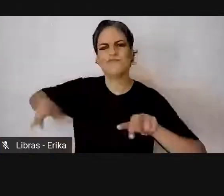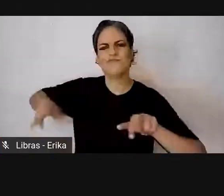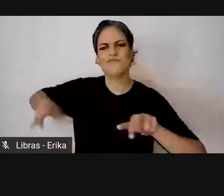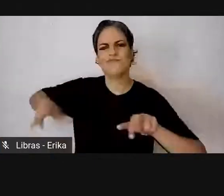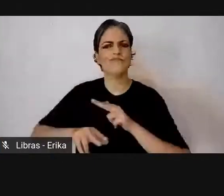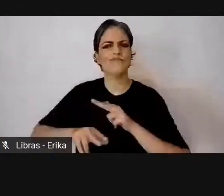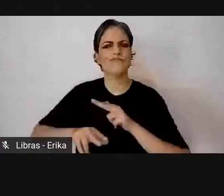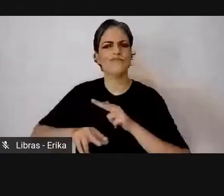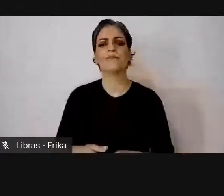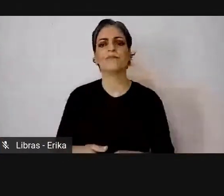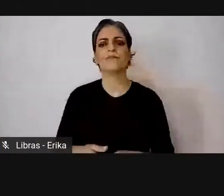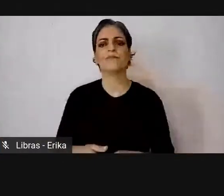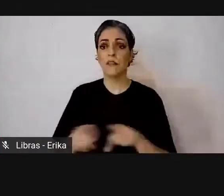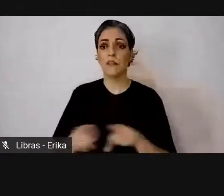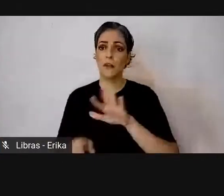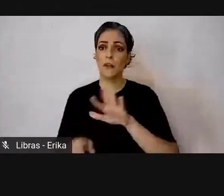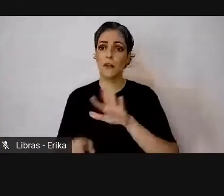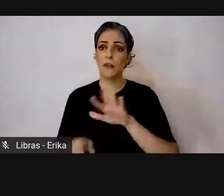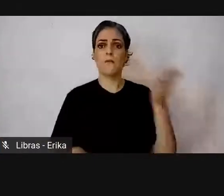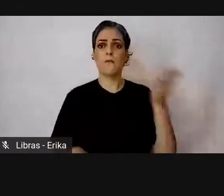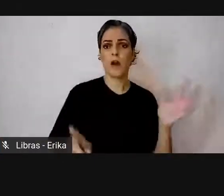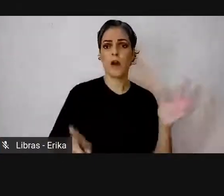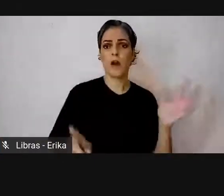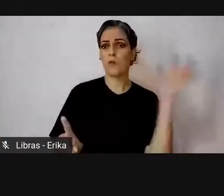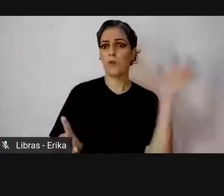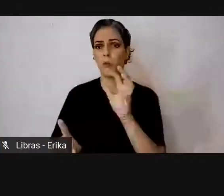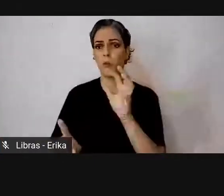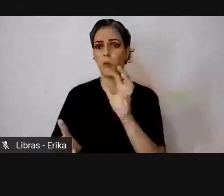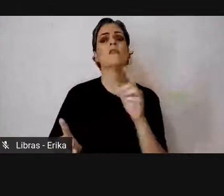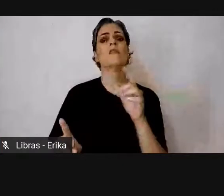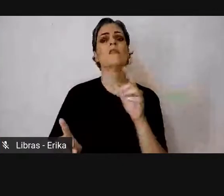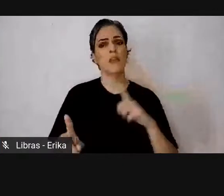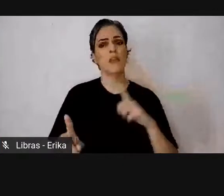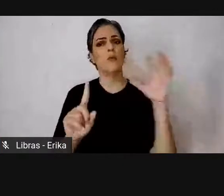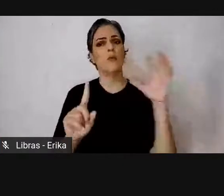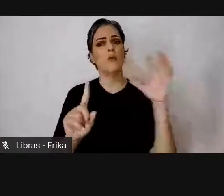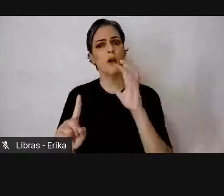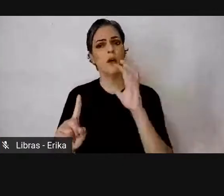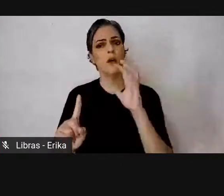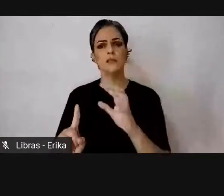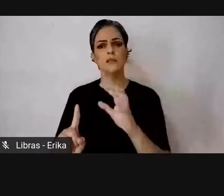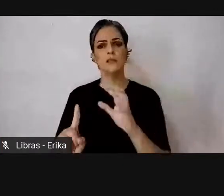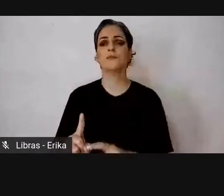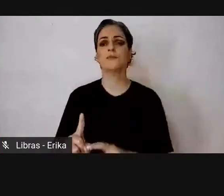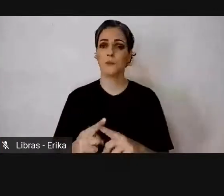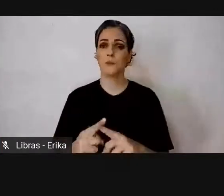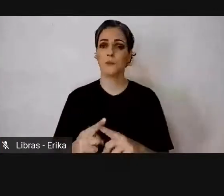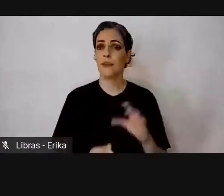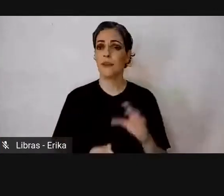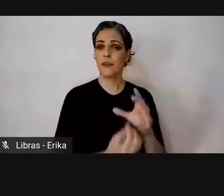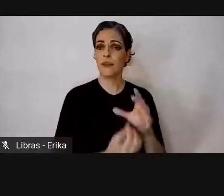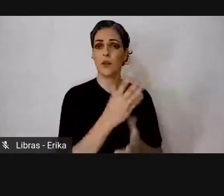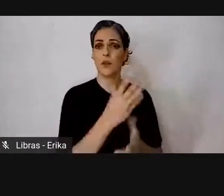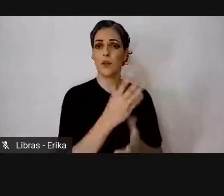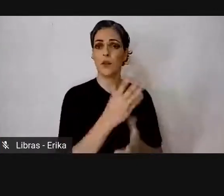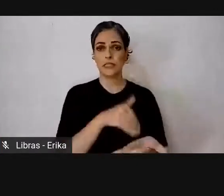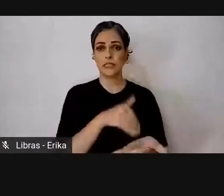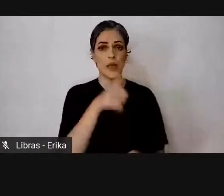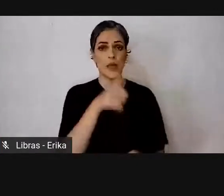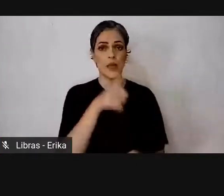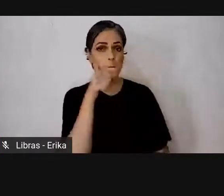externos influenciando o legislativo, que foi a própria criação de uma Secretaria da Mulher,